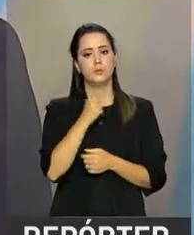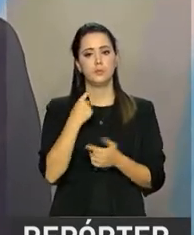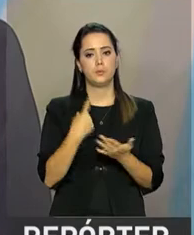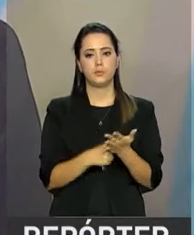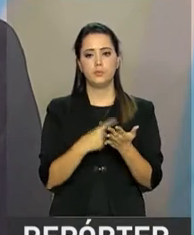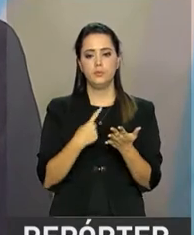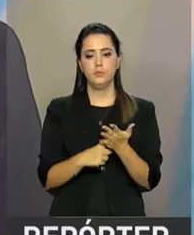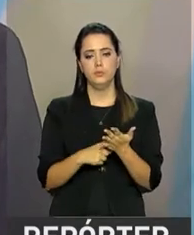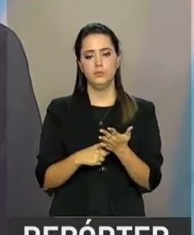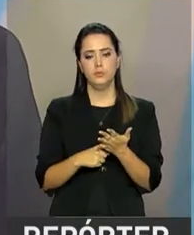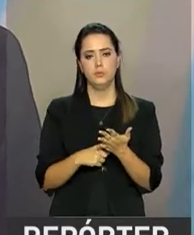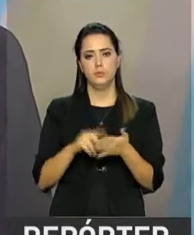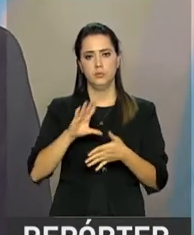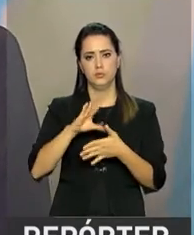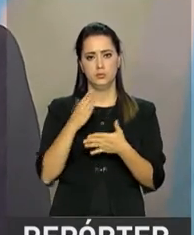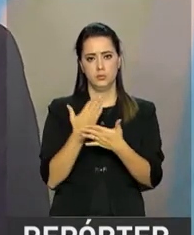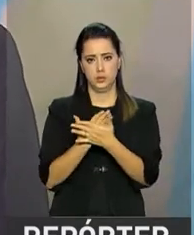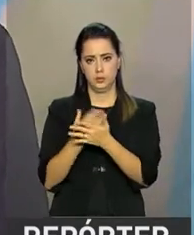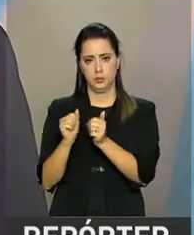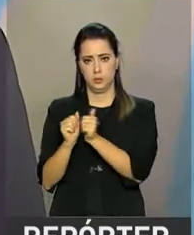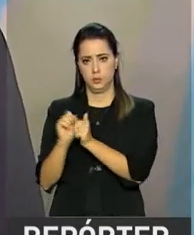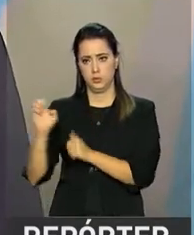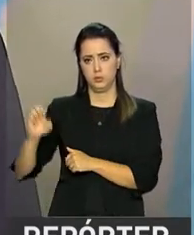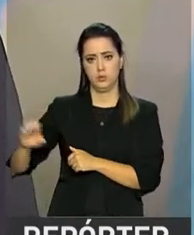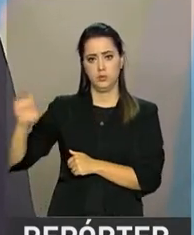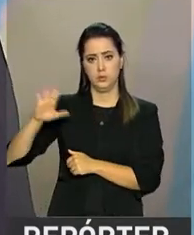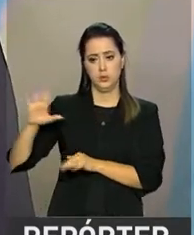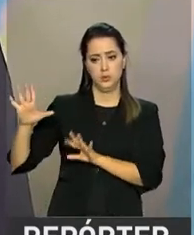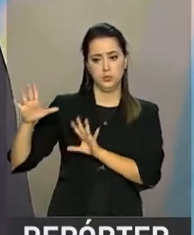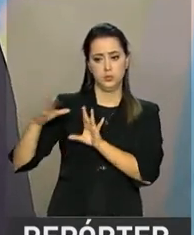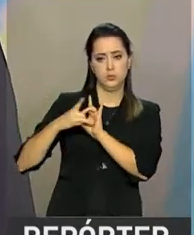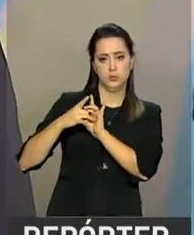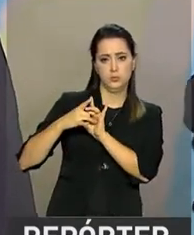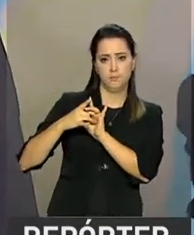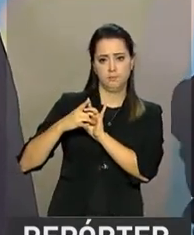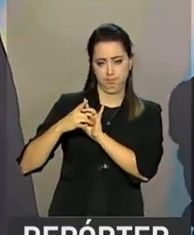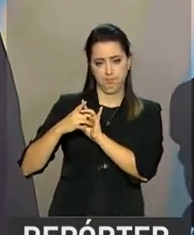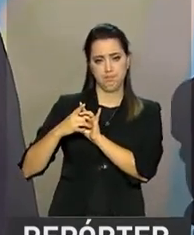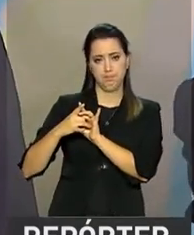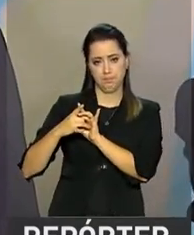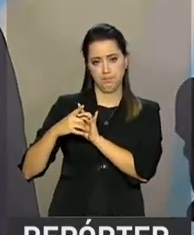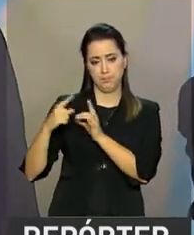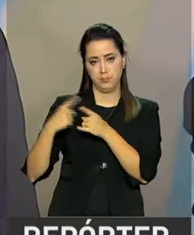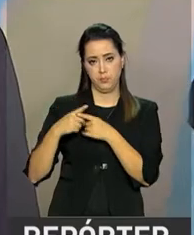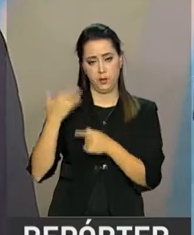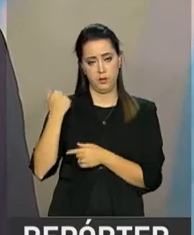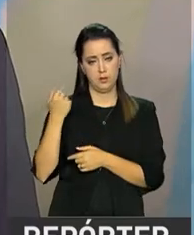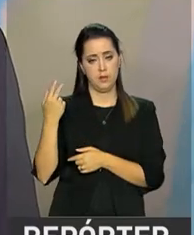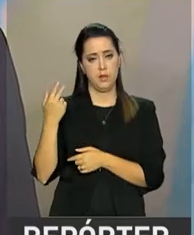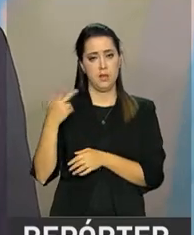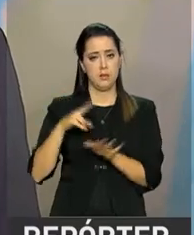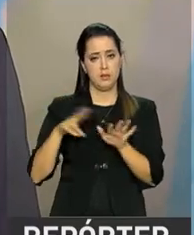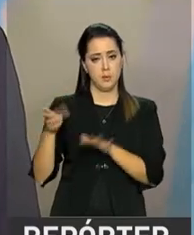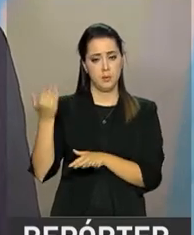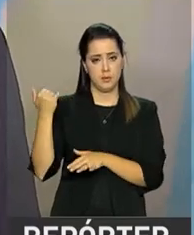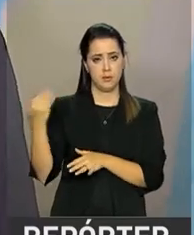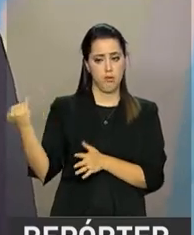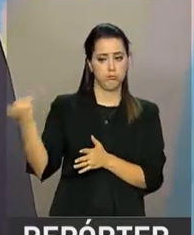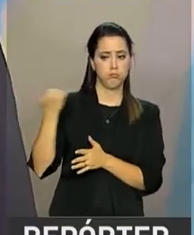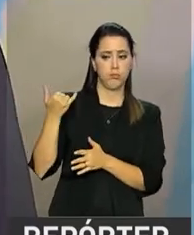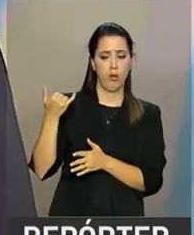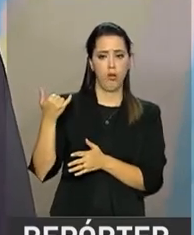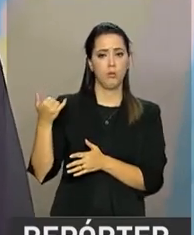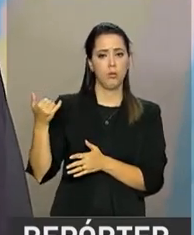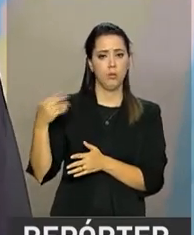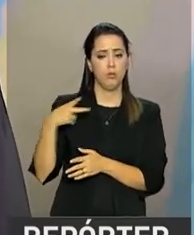o acordo mercosul-união europeia ainda na semana passada ligava mandava no re cavar a chanceler angela merkel